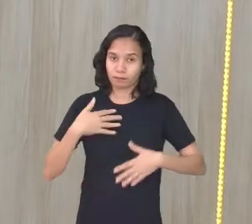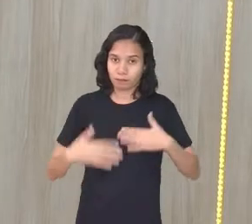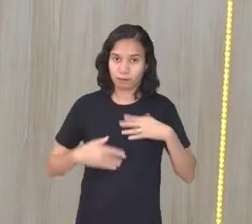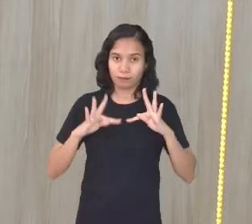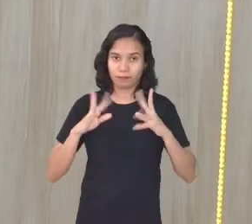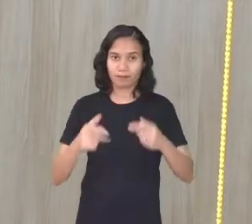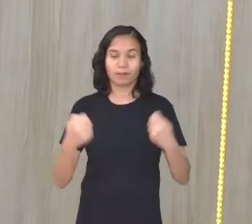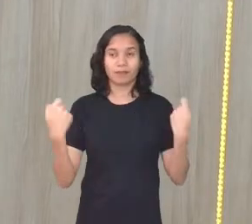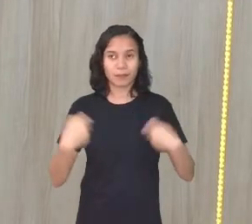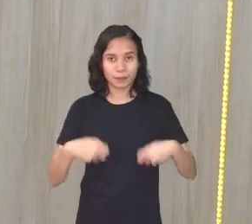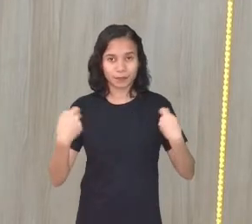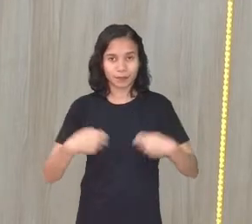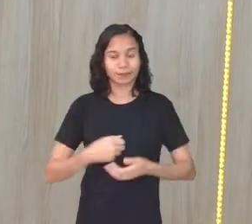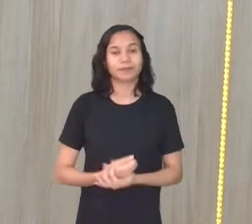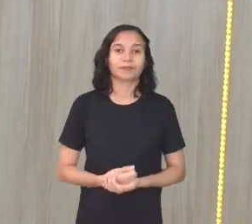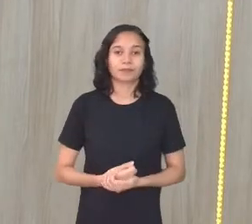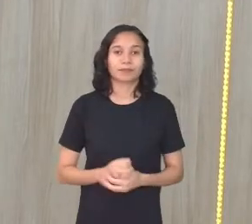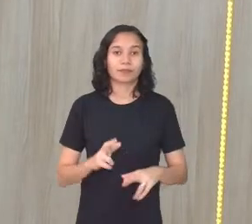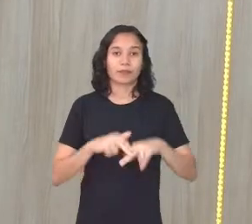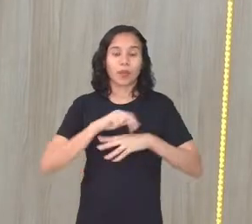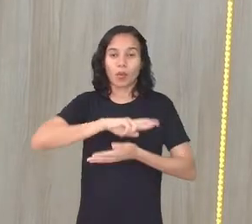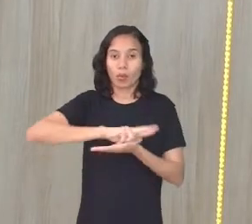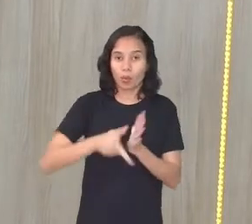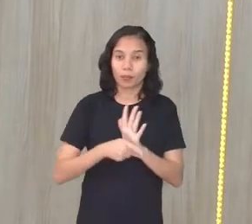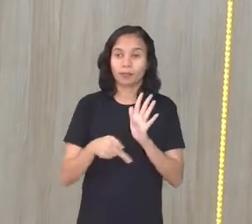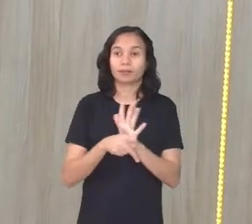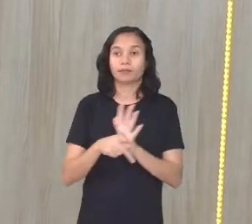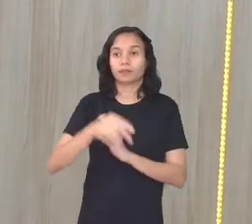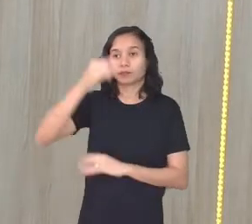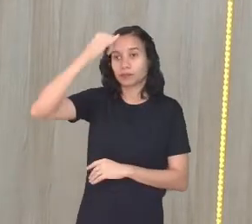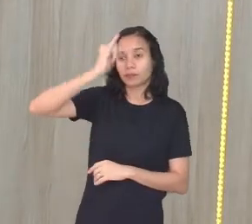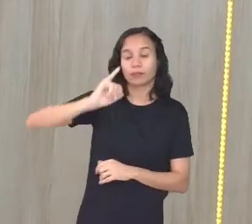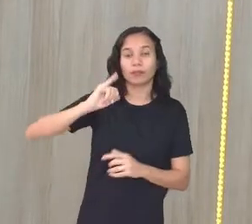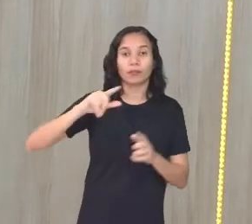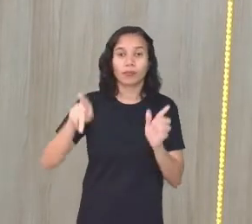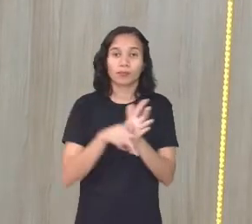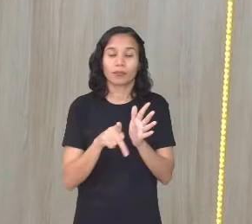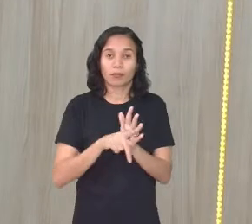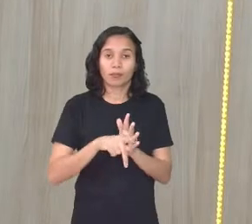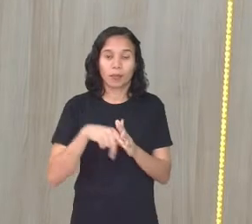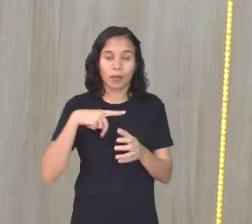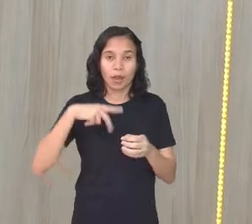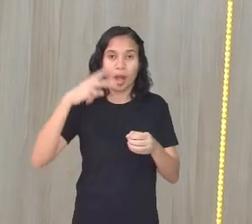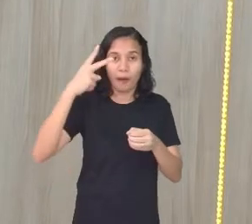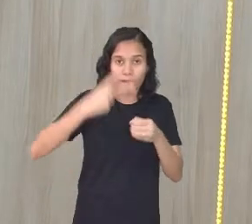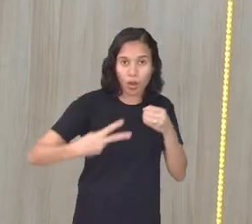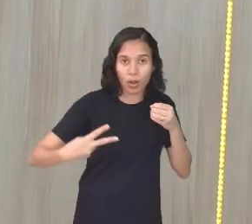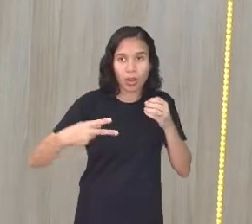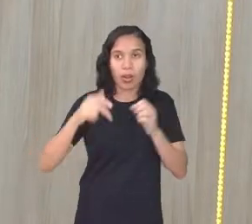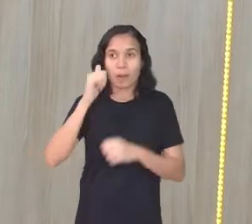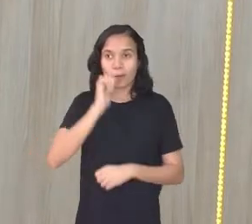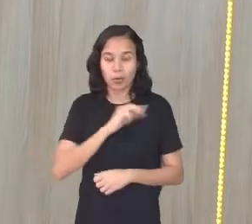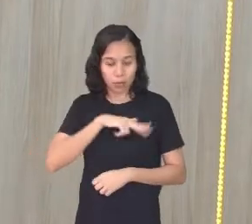precisamos. E tem outro, de prevenção e combate à violência contra a mulher. Outro lacinho, outra cor, né? O